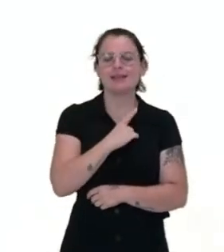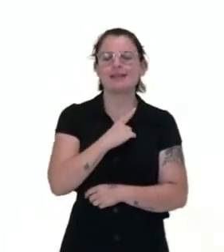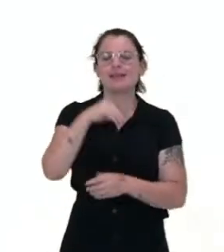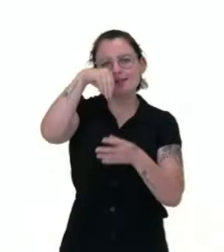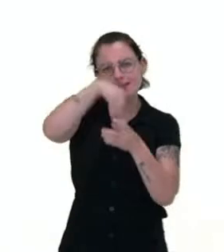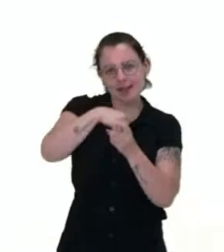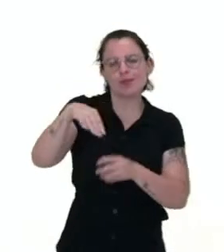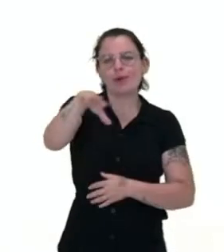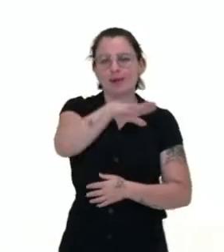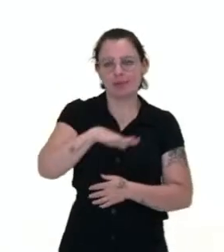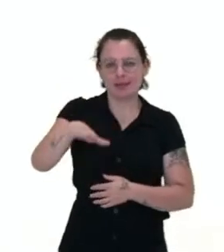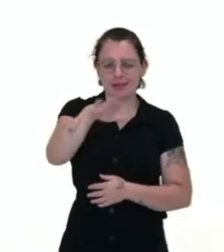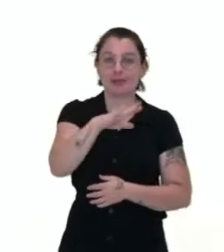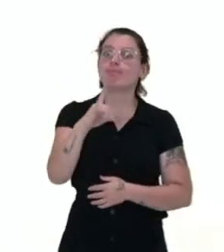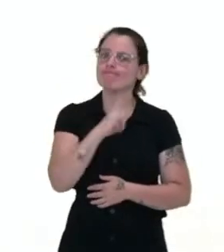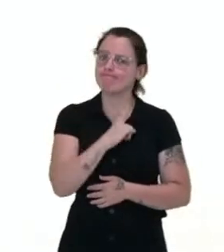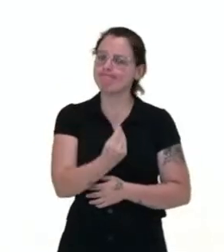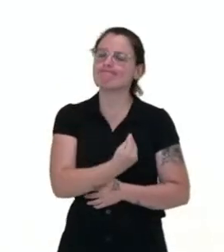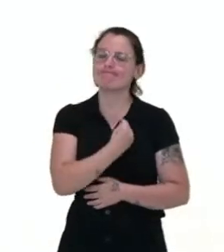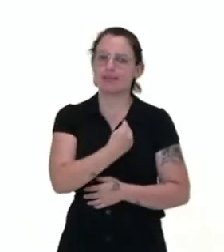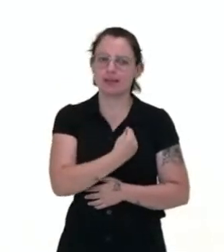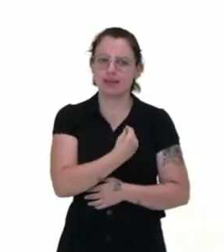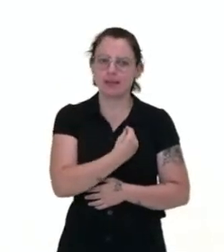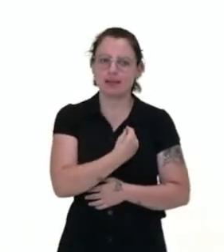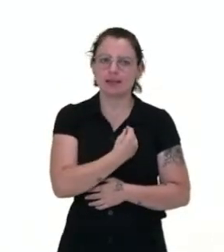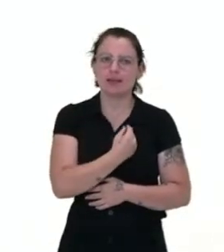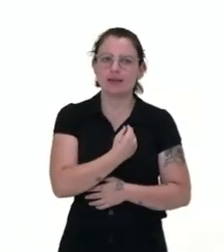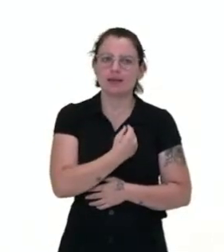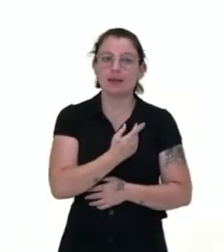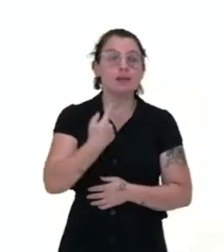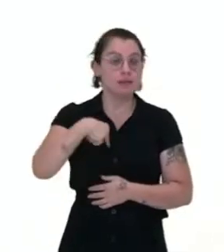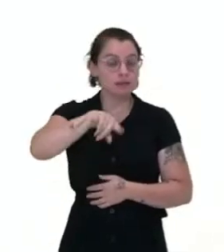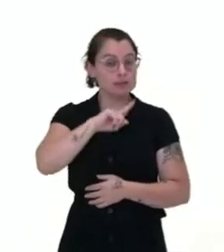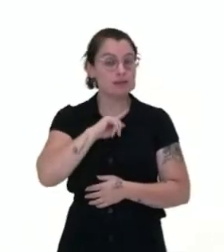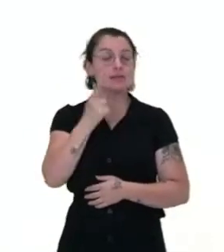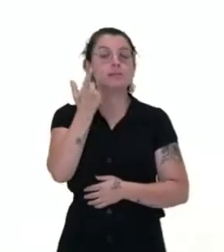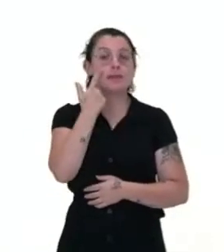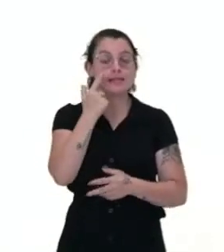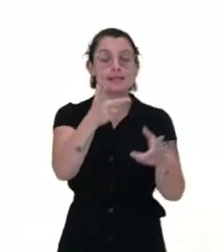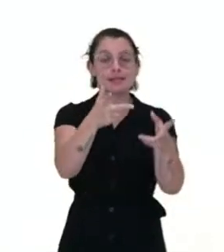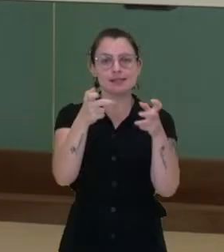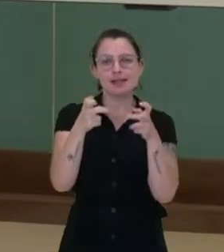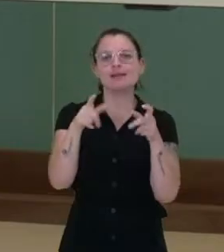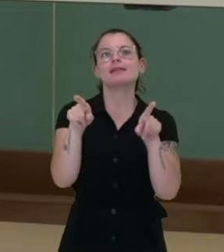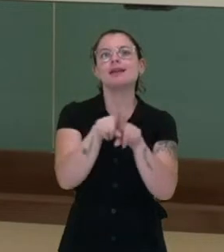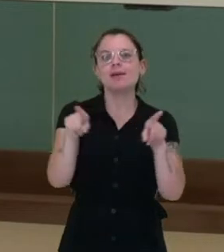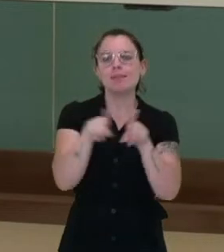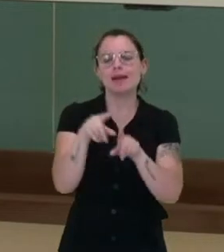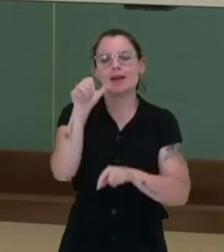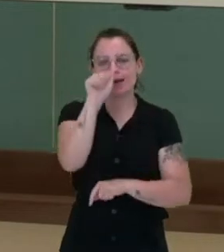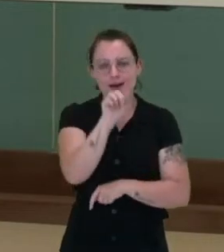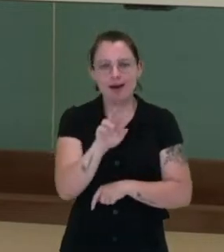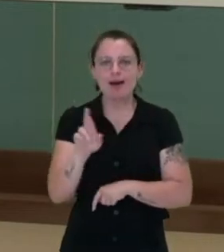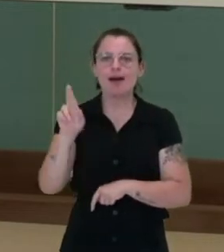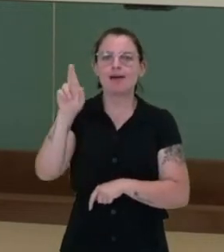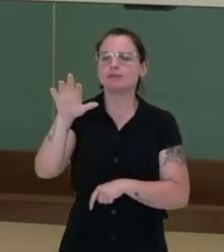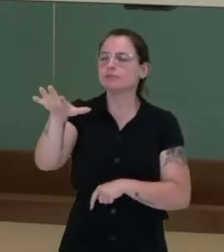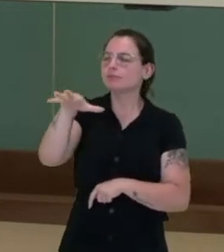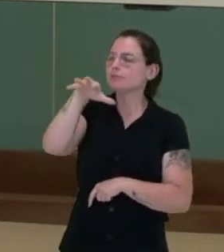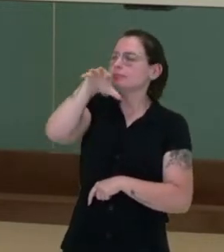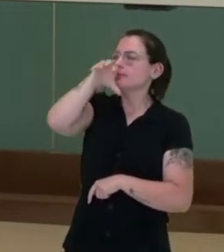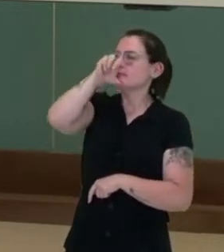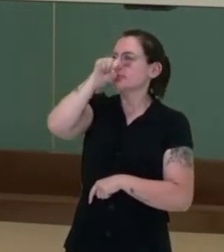vivo. Já nesse ambiente, eu posso ter o quê? O ar. Isso mesmo, o ar que ele